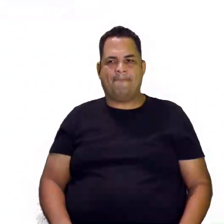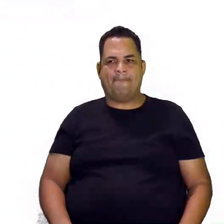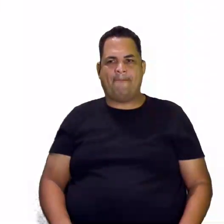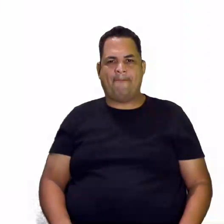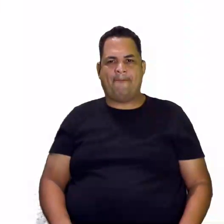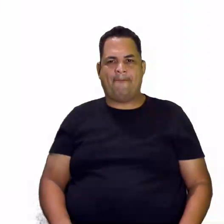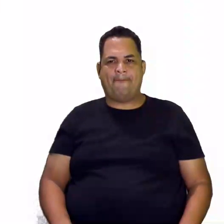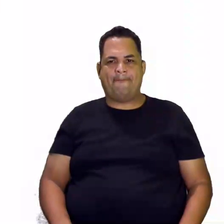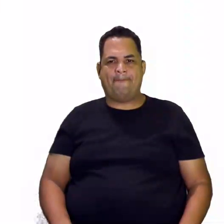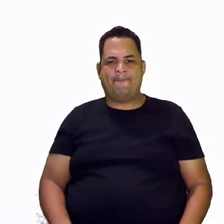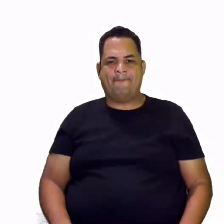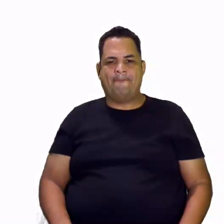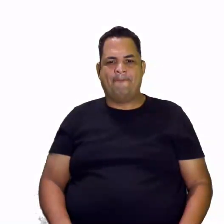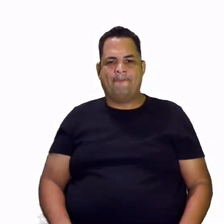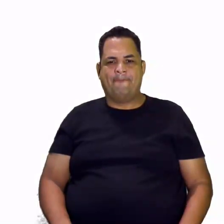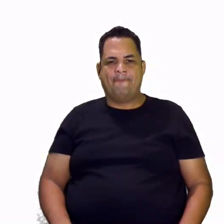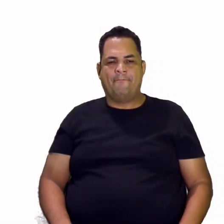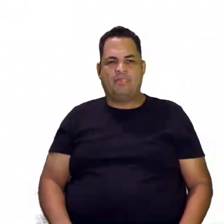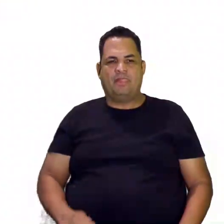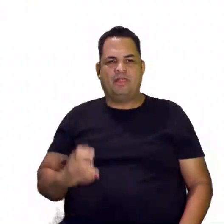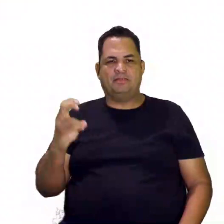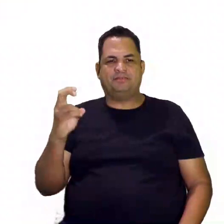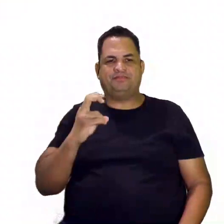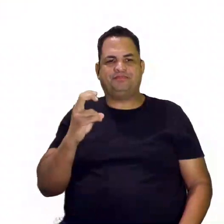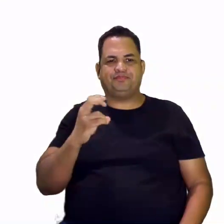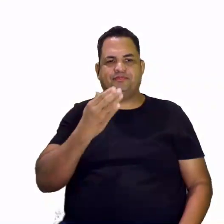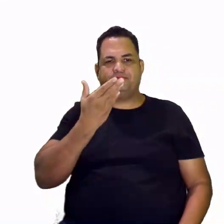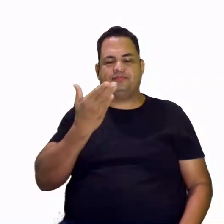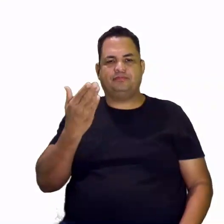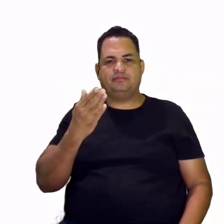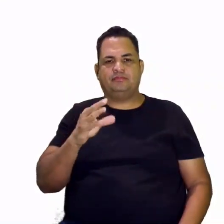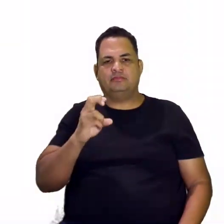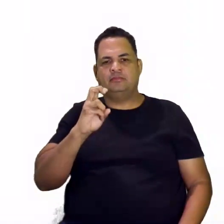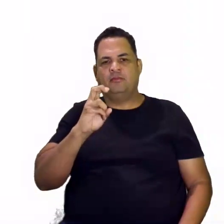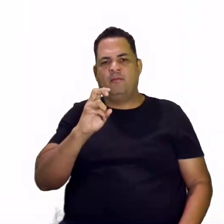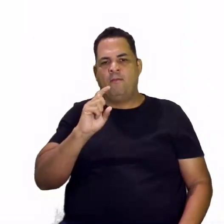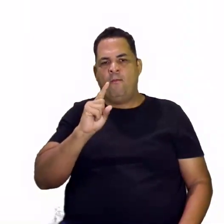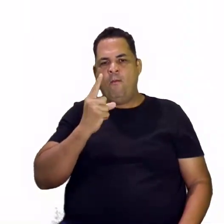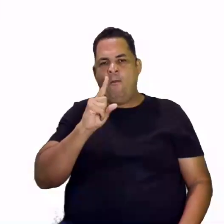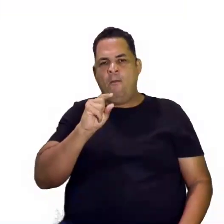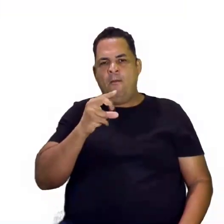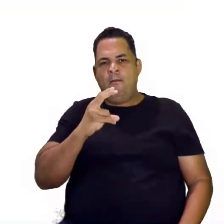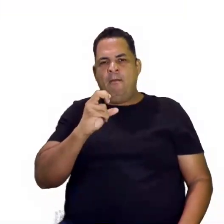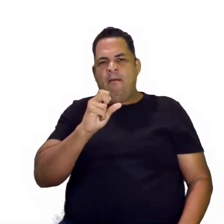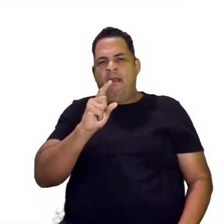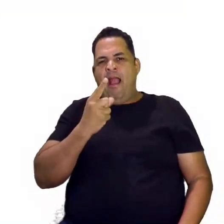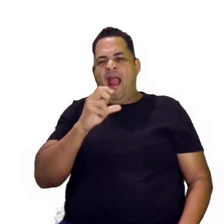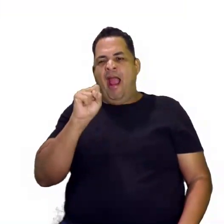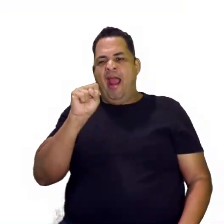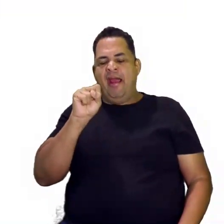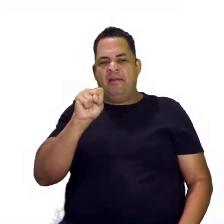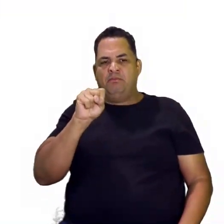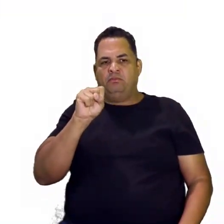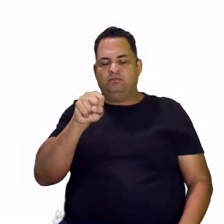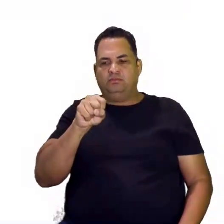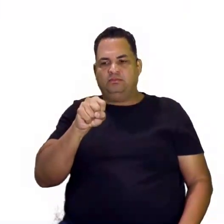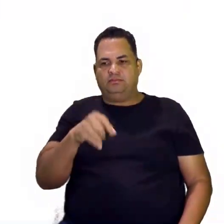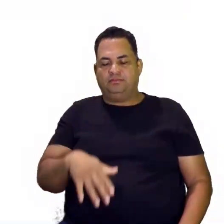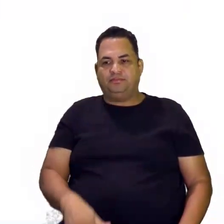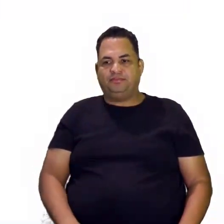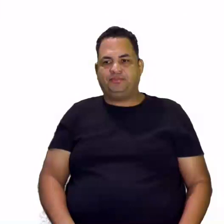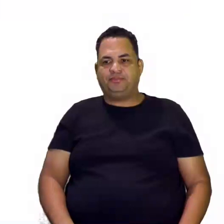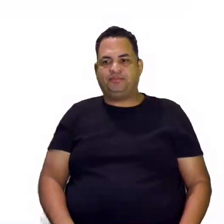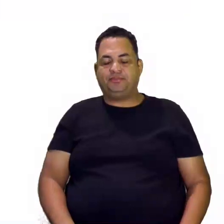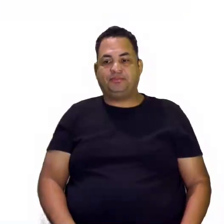tá? O quinto, o Homo ergaster, 1,5 a 1,8 milhões de anos atrás. Então, o